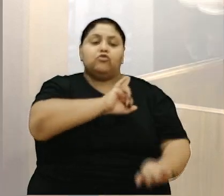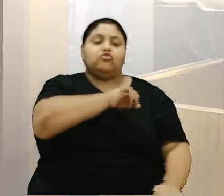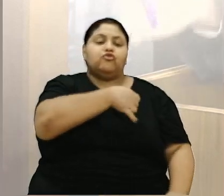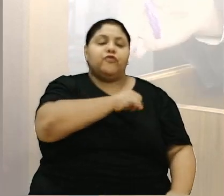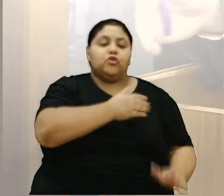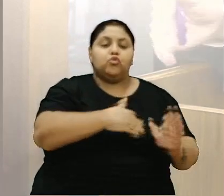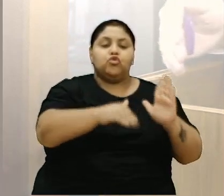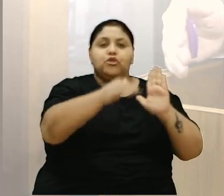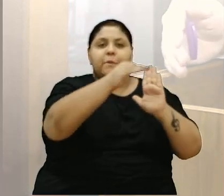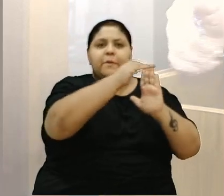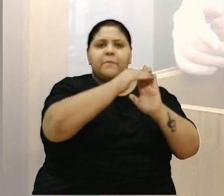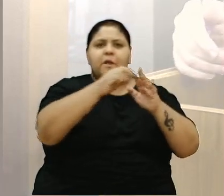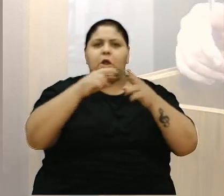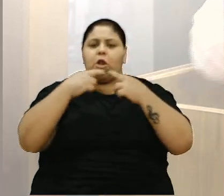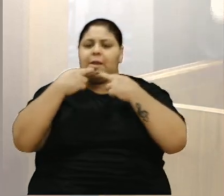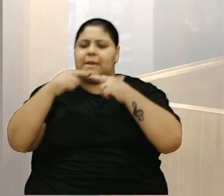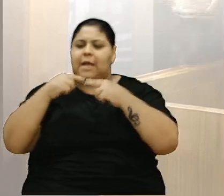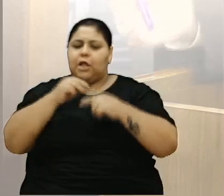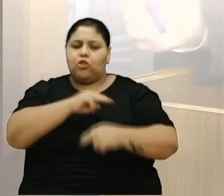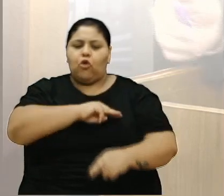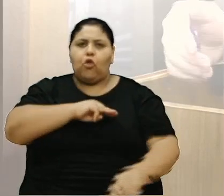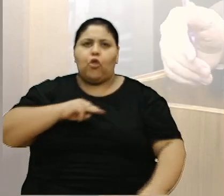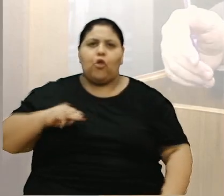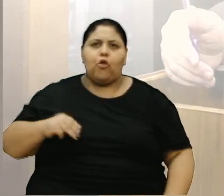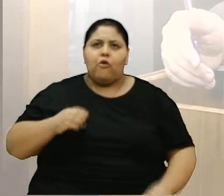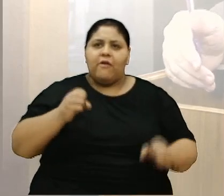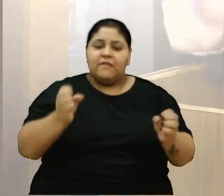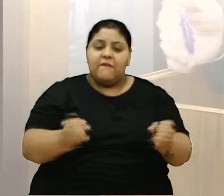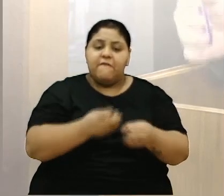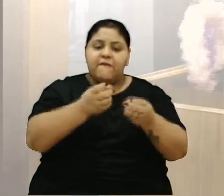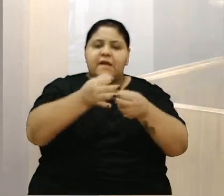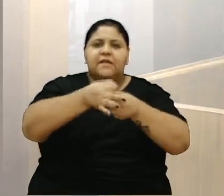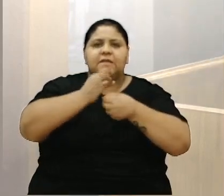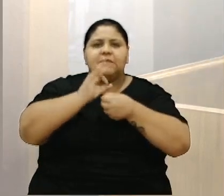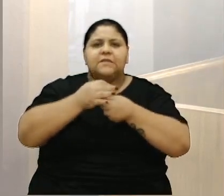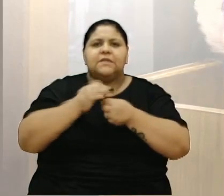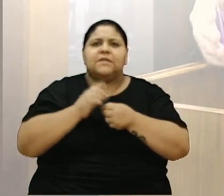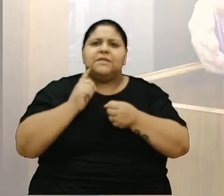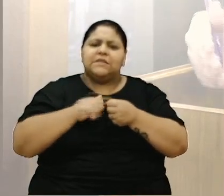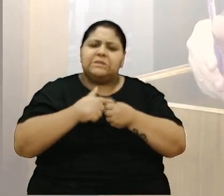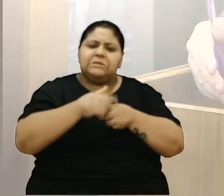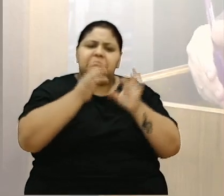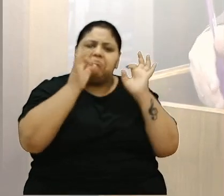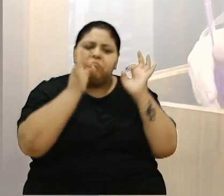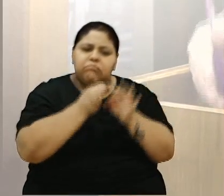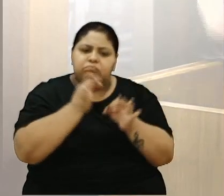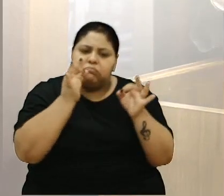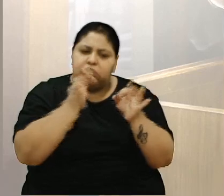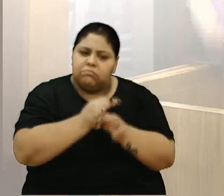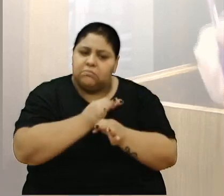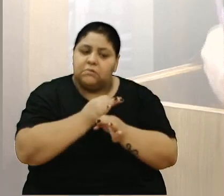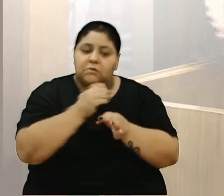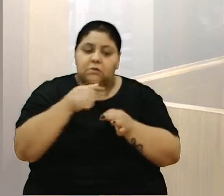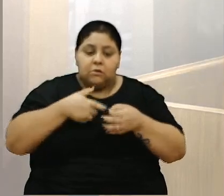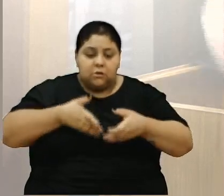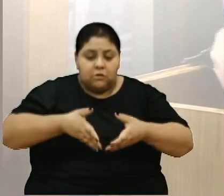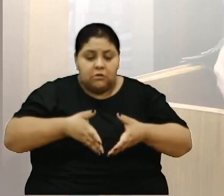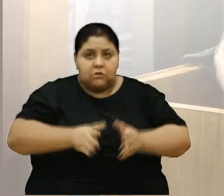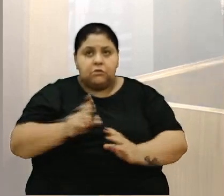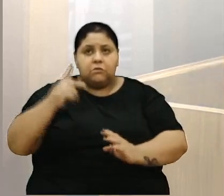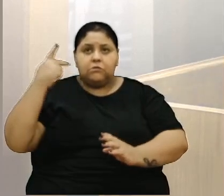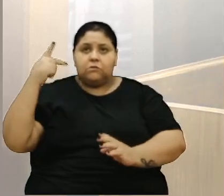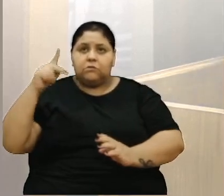mas falo da Randon, falo da Marco Polo, da Festa da Uva. Que cidade fantástica! Eu nasci no Pompeia, torço